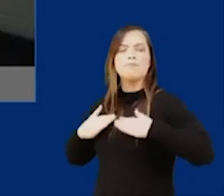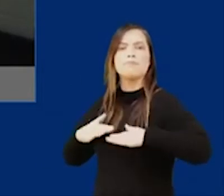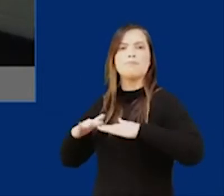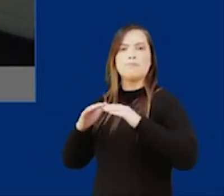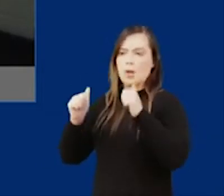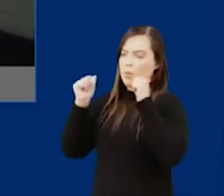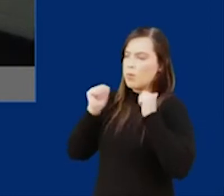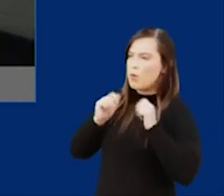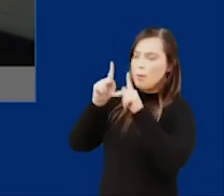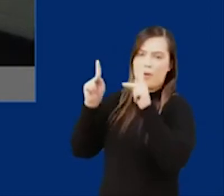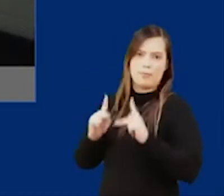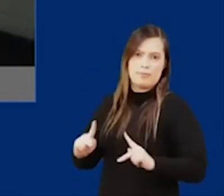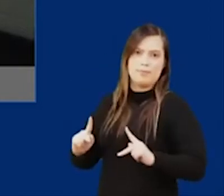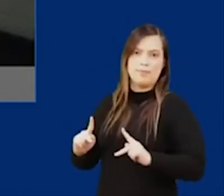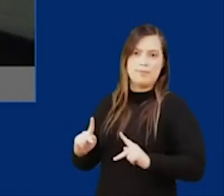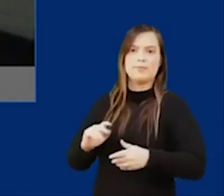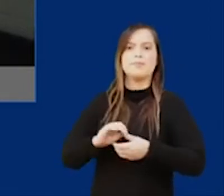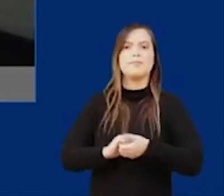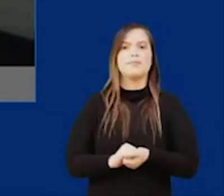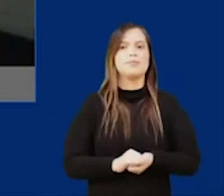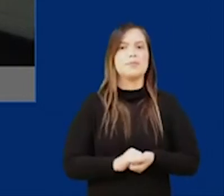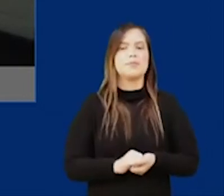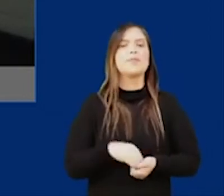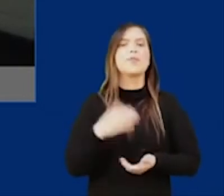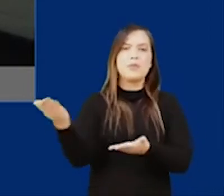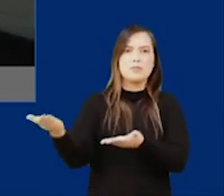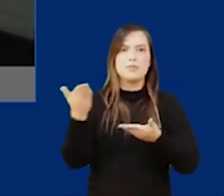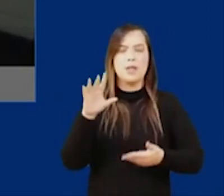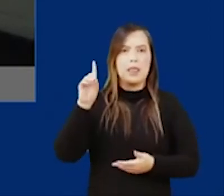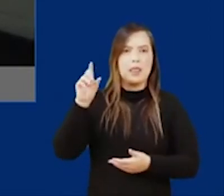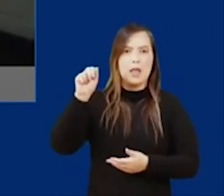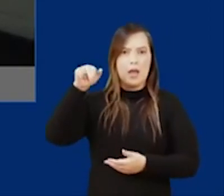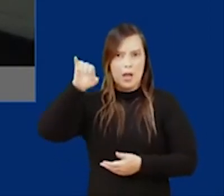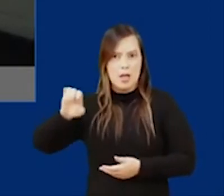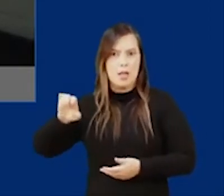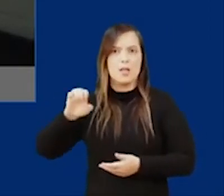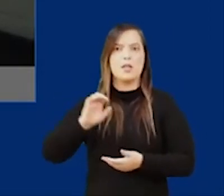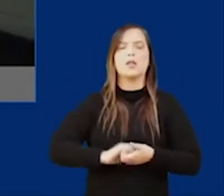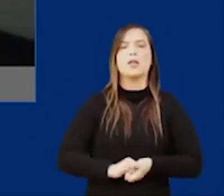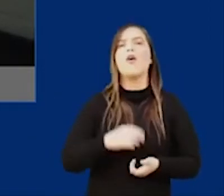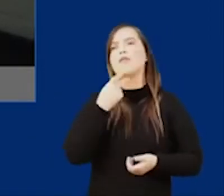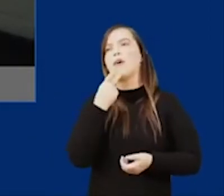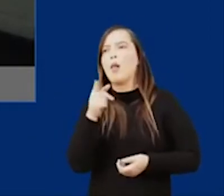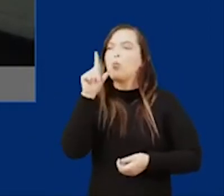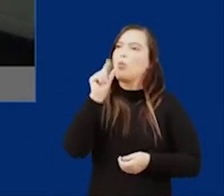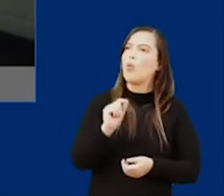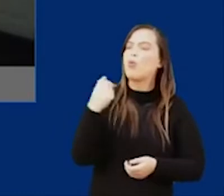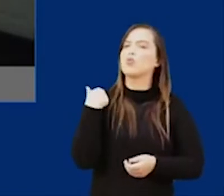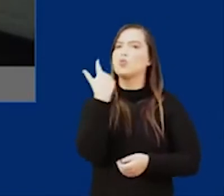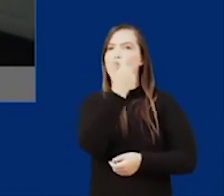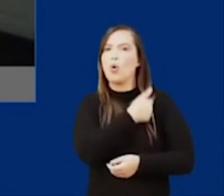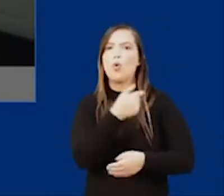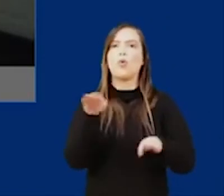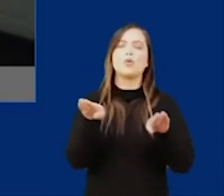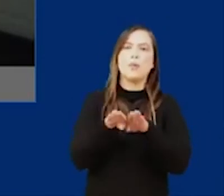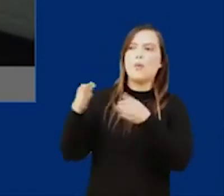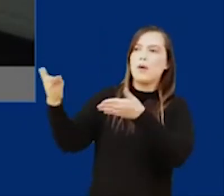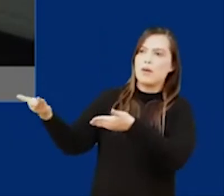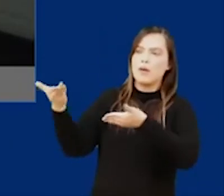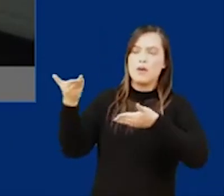da paz. Dani, eu vou convidar você agora para poder conversar um pouco com a gente também. Seja